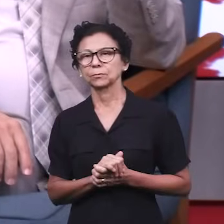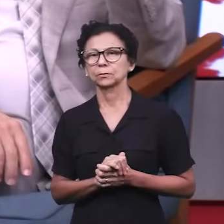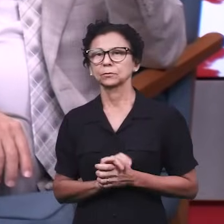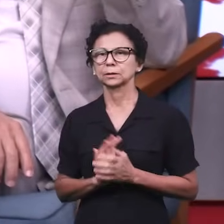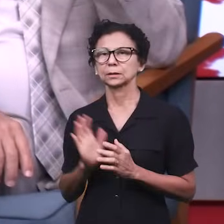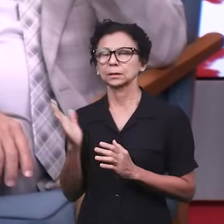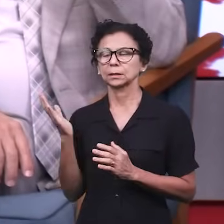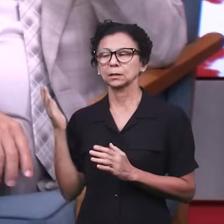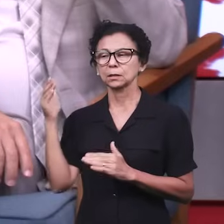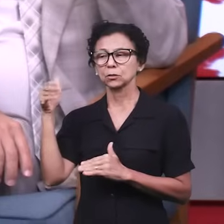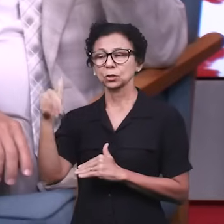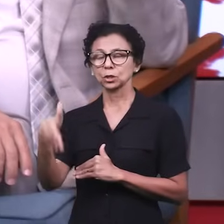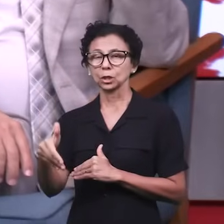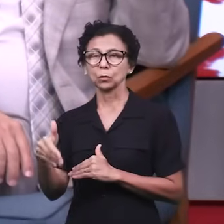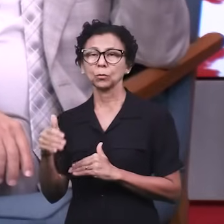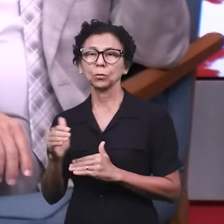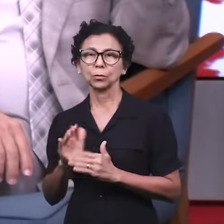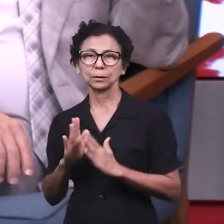desesperada,